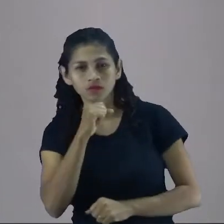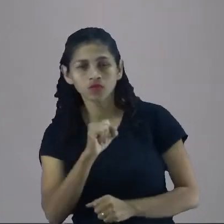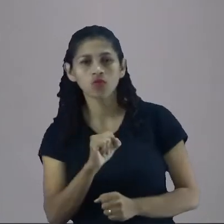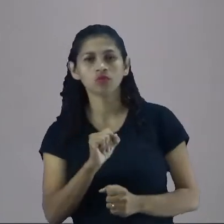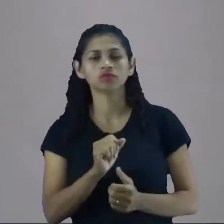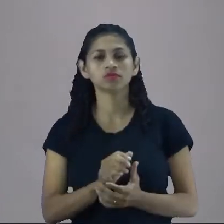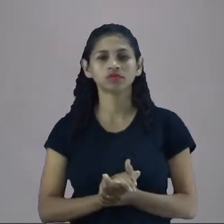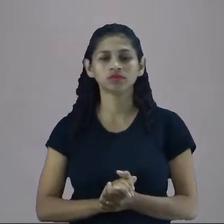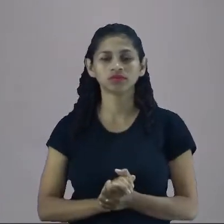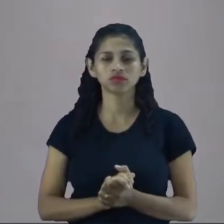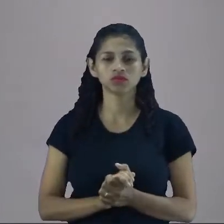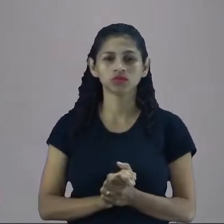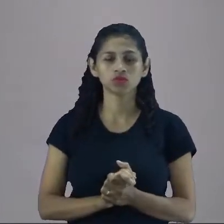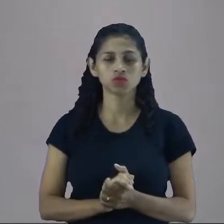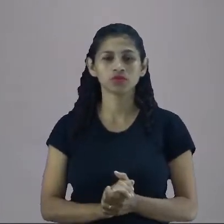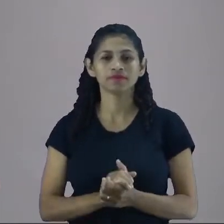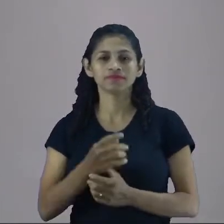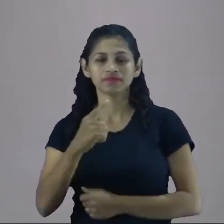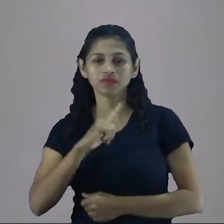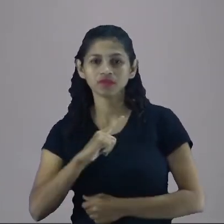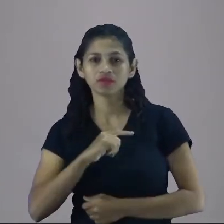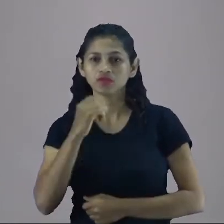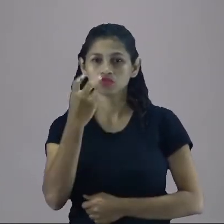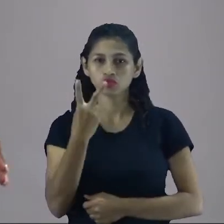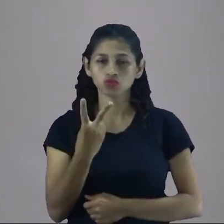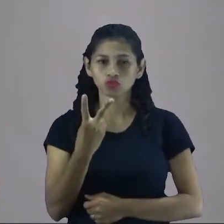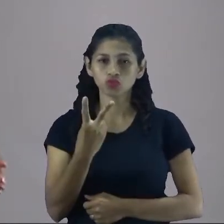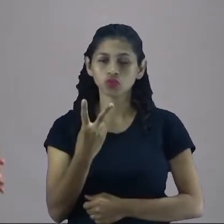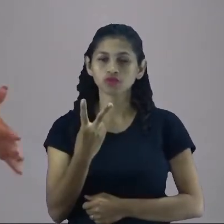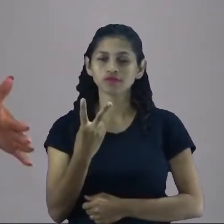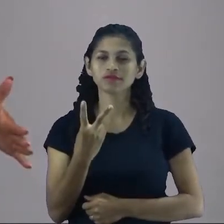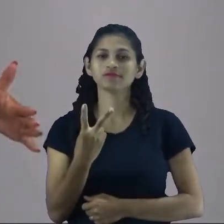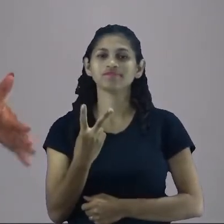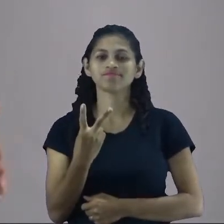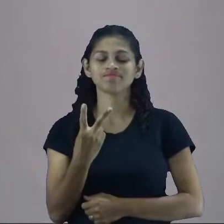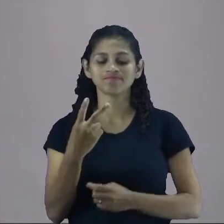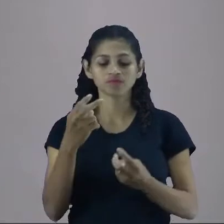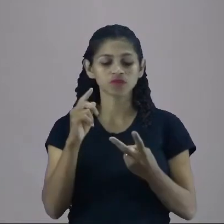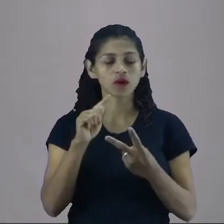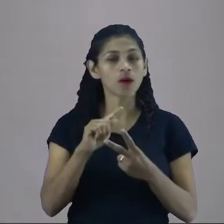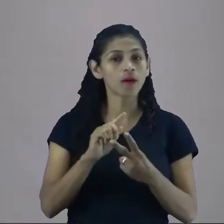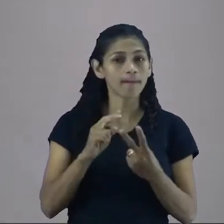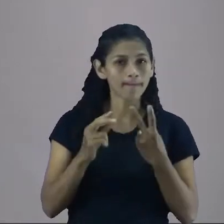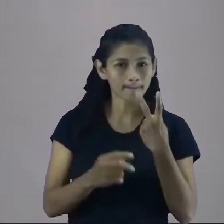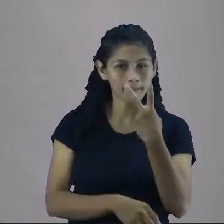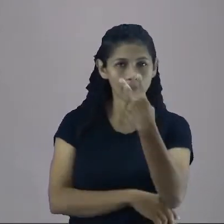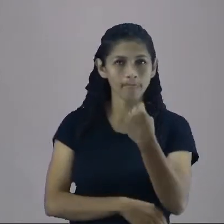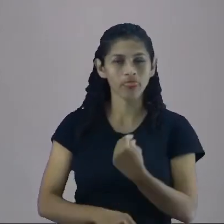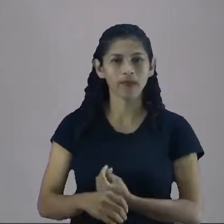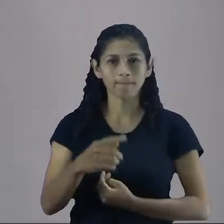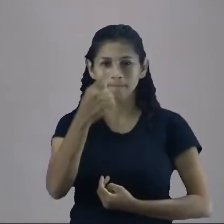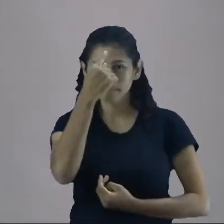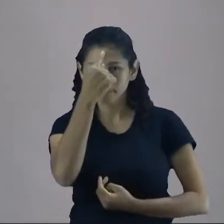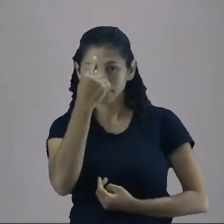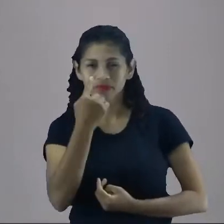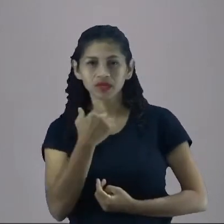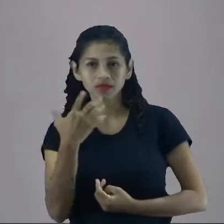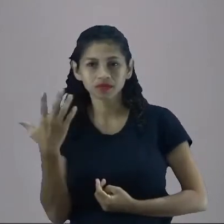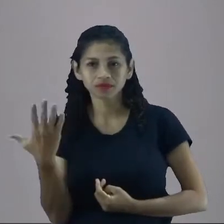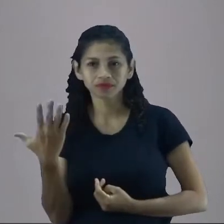com isso nós vamos ter aí dois tipos de paisagens. Que tipos de paisagens são essas? Olha só, aqui nós